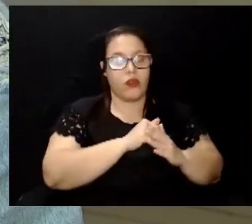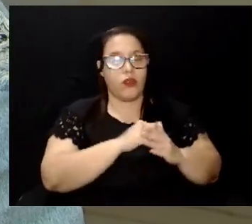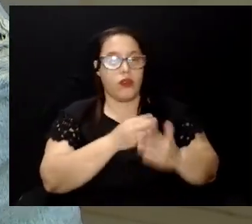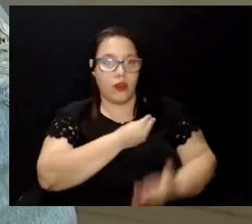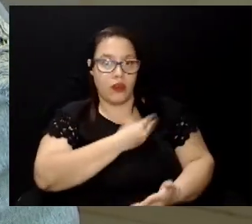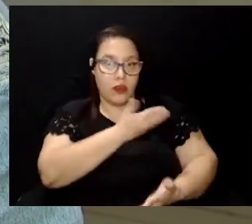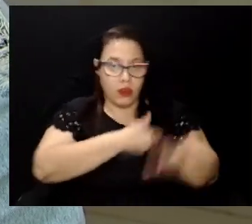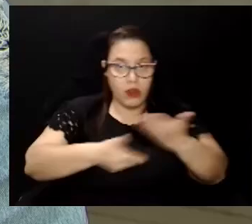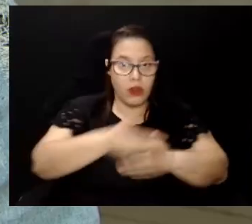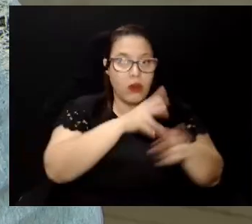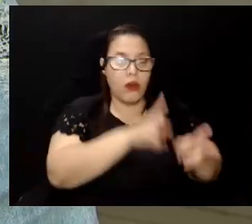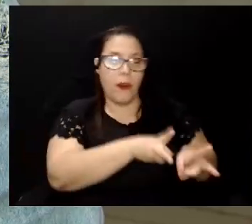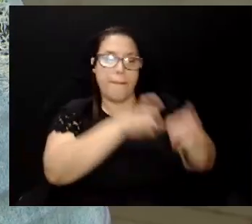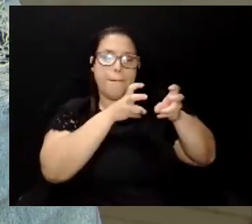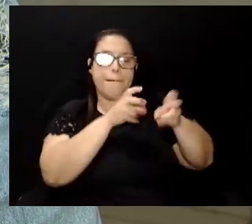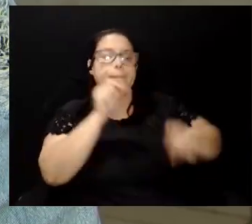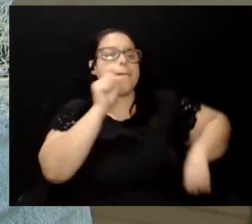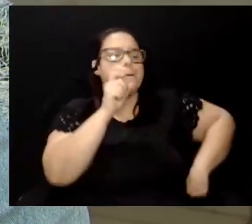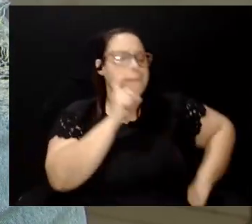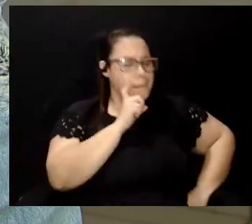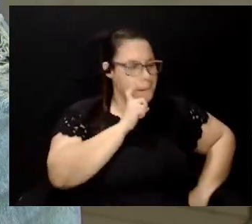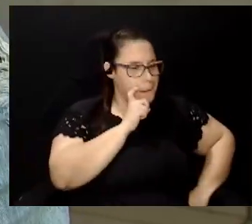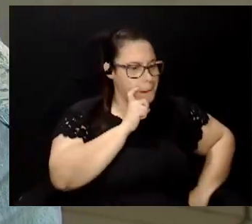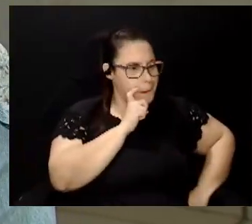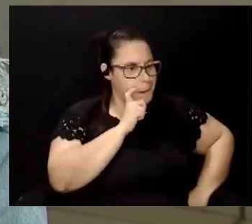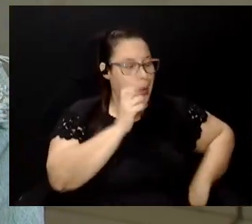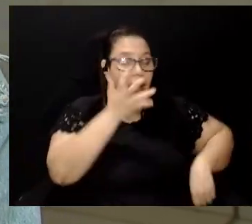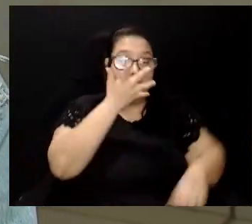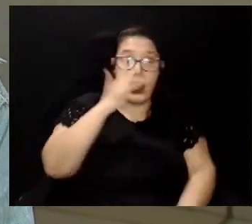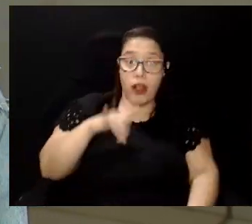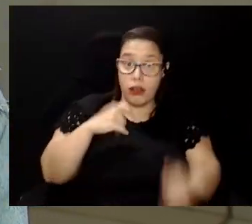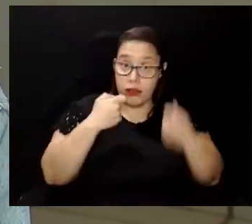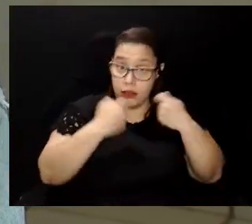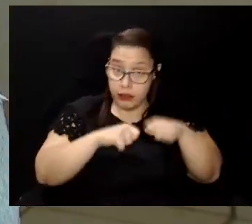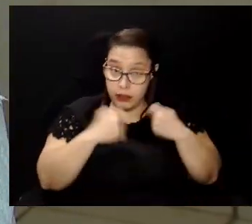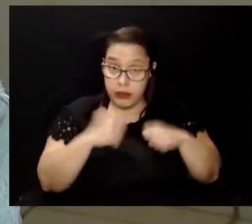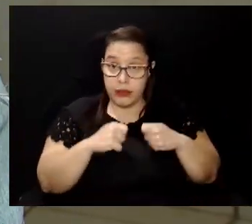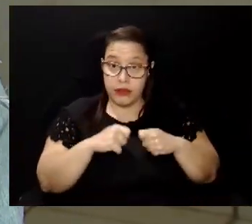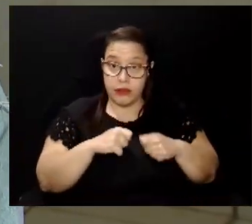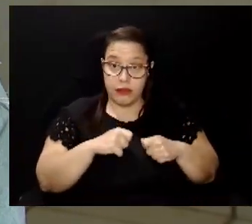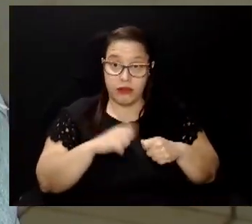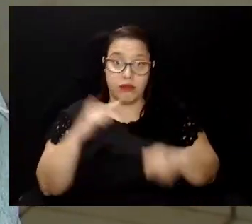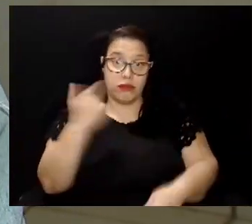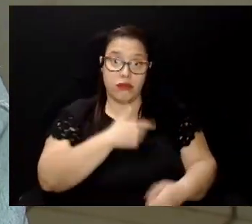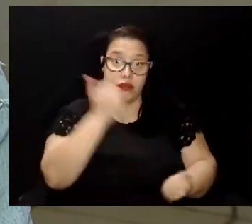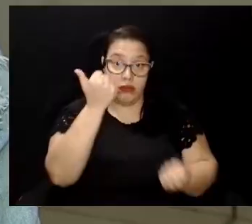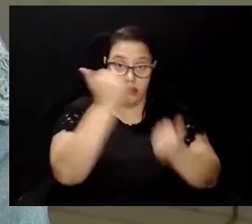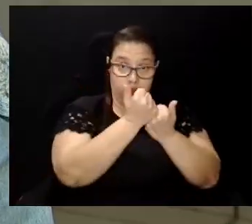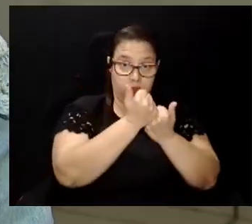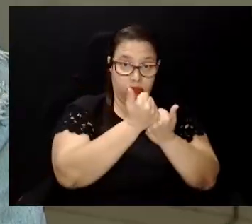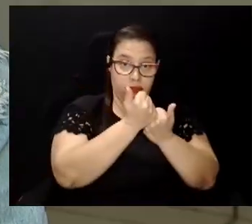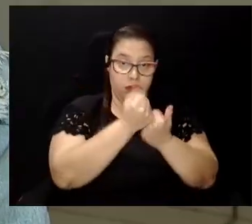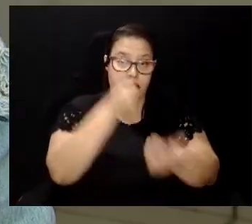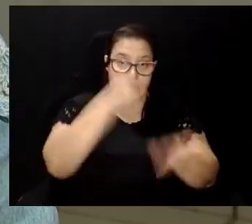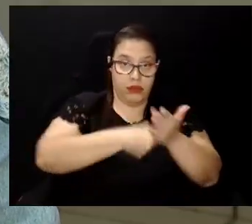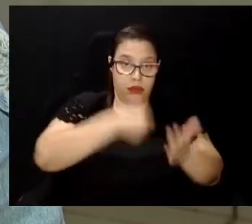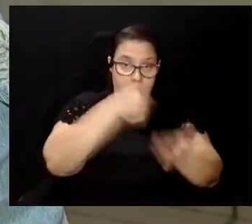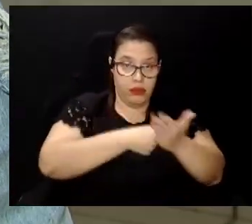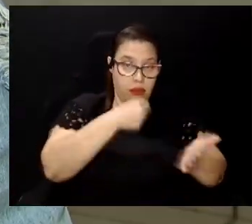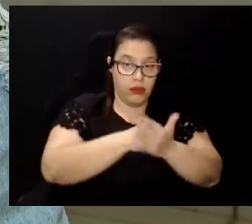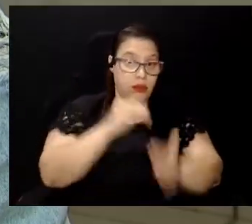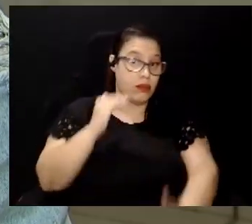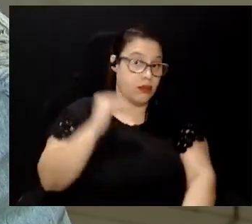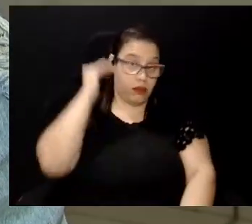convivência, eu pude perceber que as crianças, elas precisam do nosso apoio, da dedicação